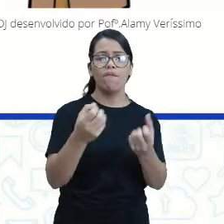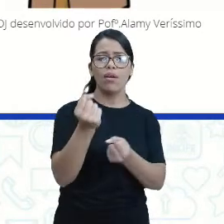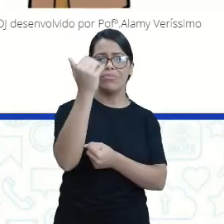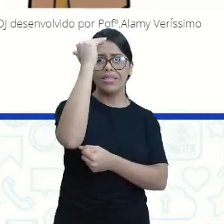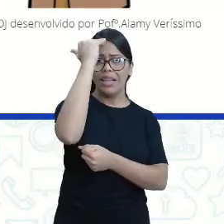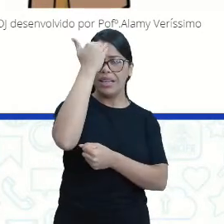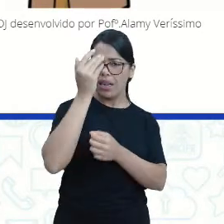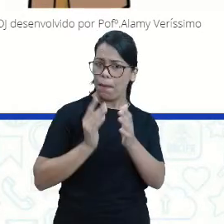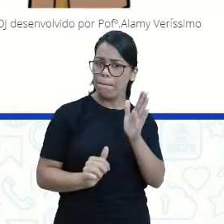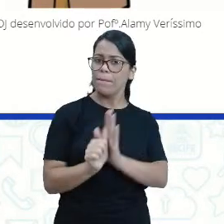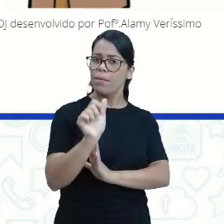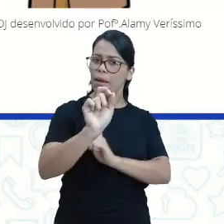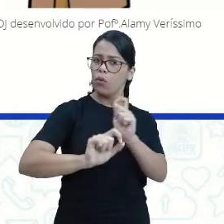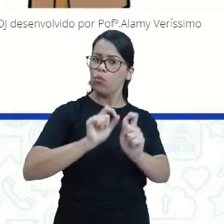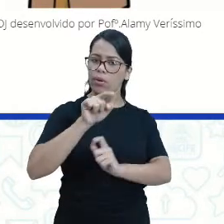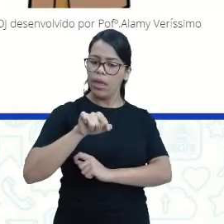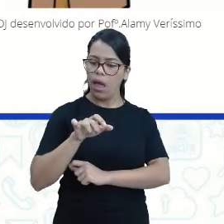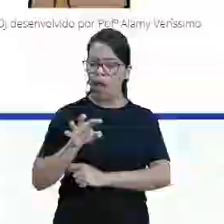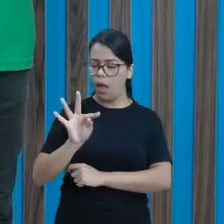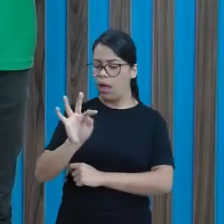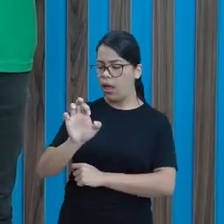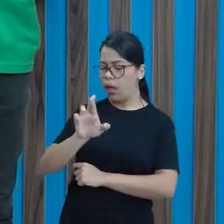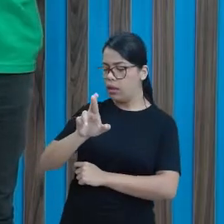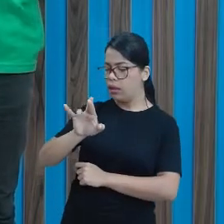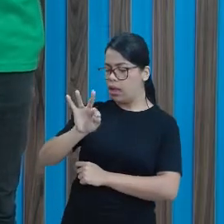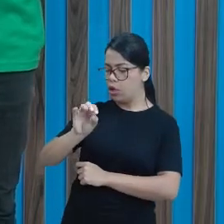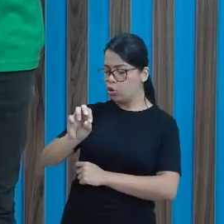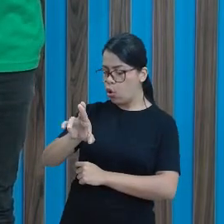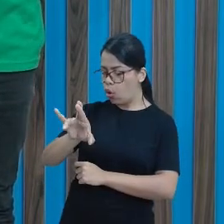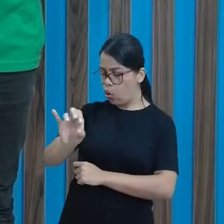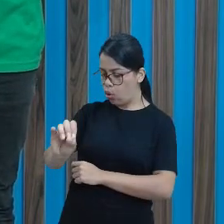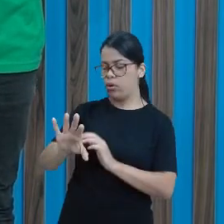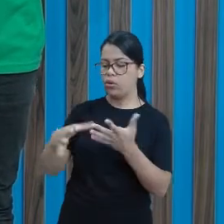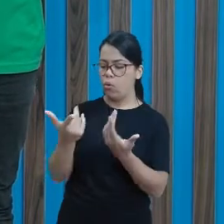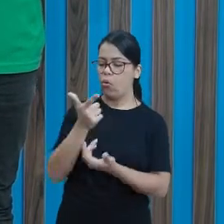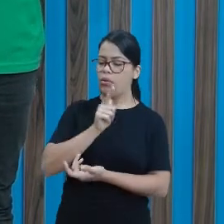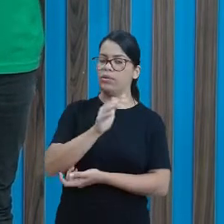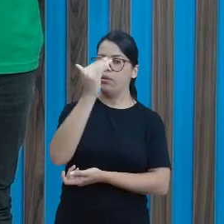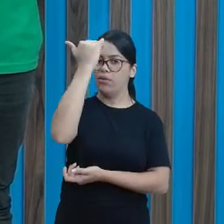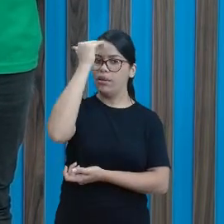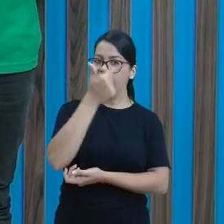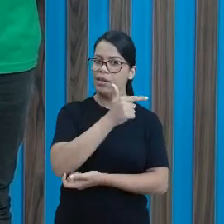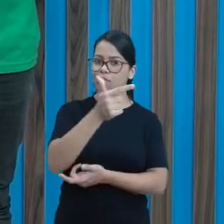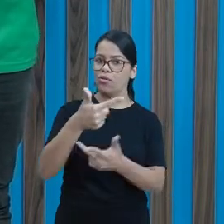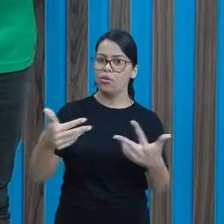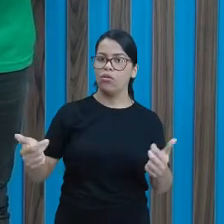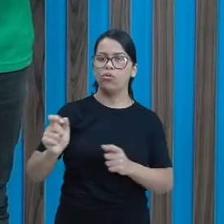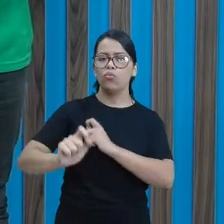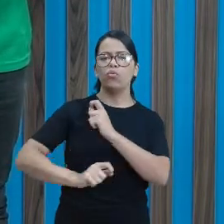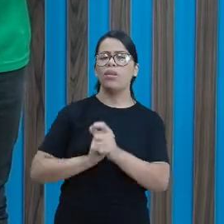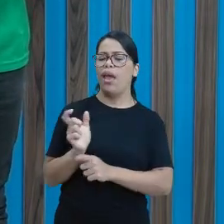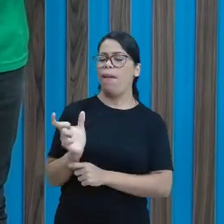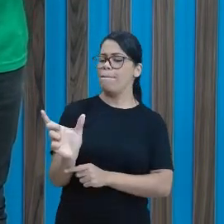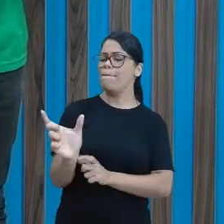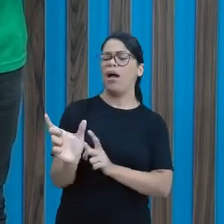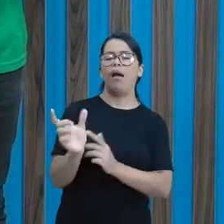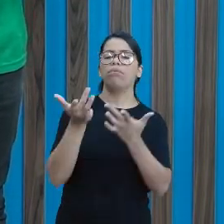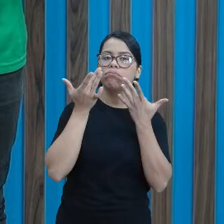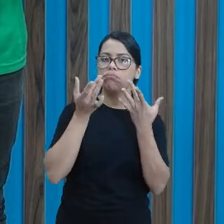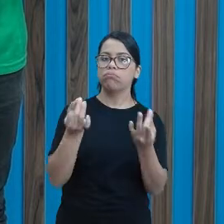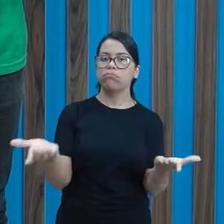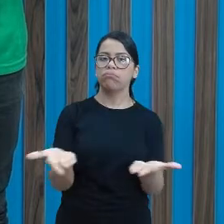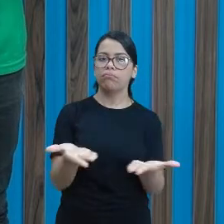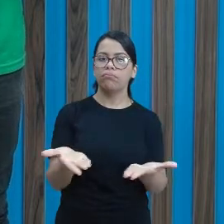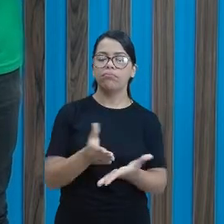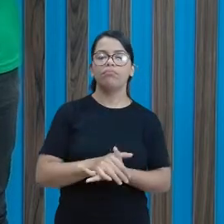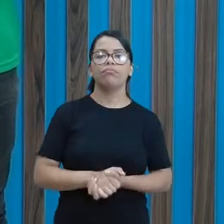território. Aí eu vou poder entender um pouquinho mais como esse processo de globalização acontece. O que é território? Presta atenção,